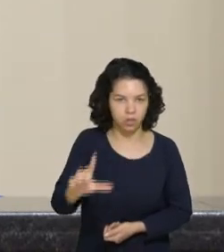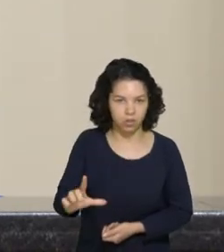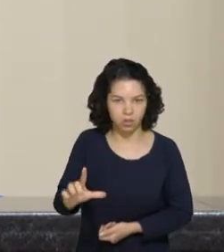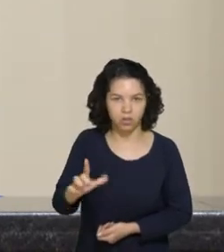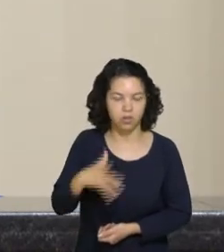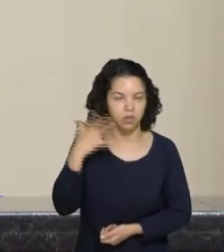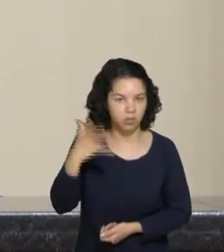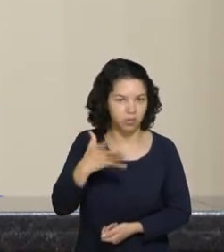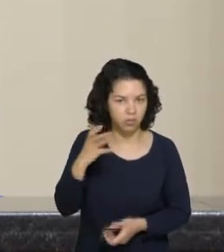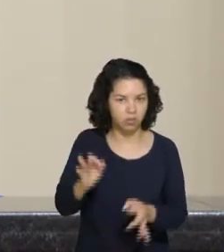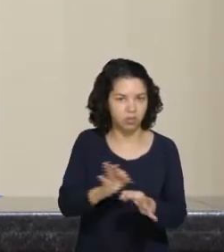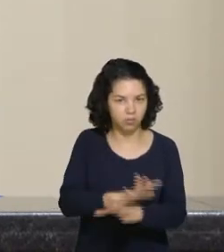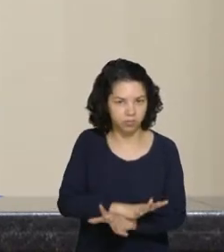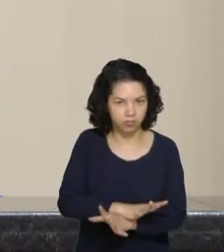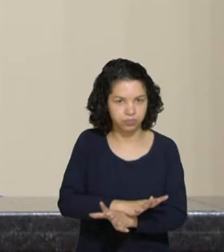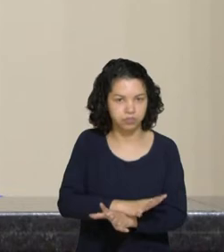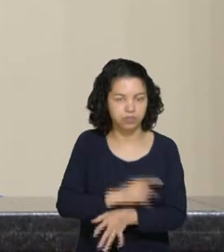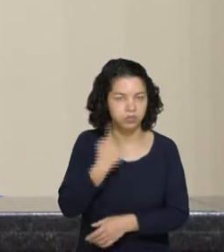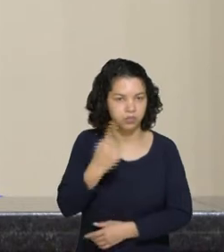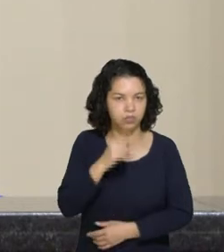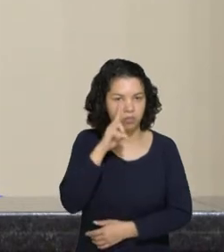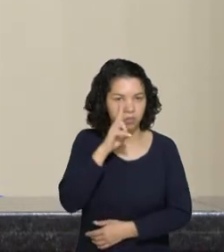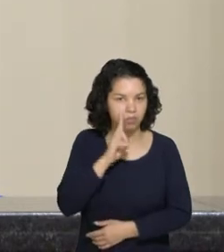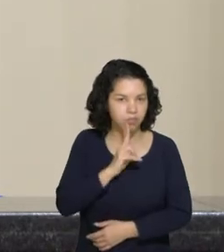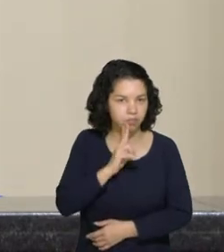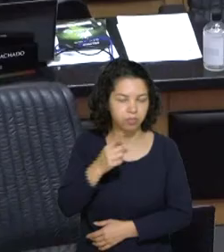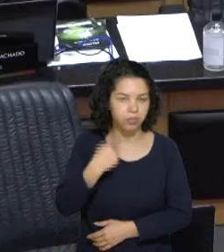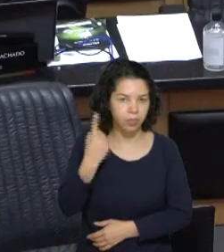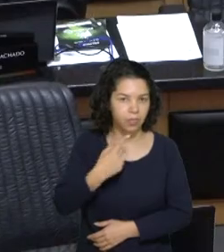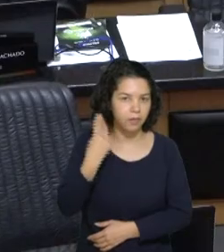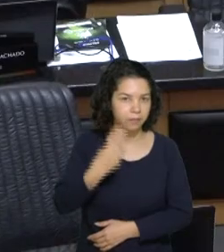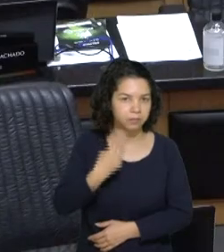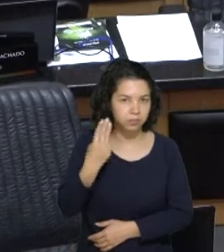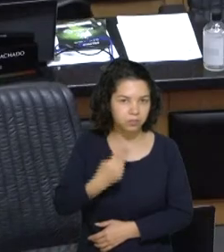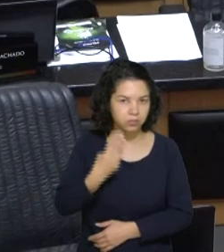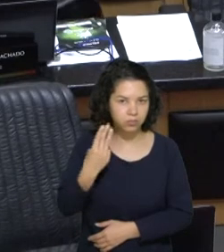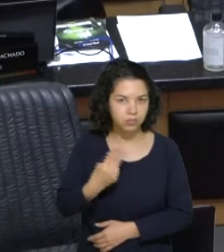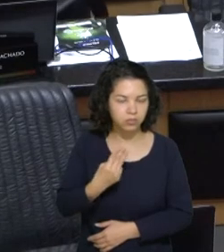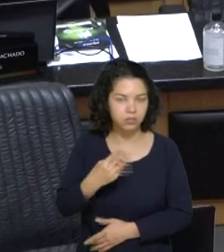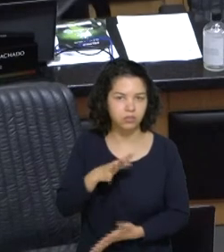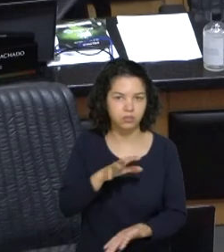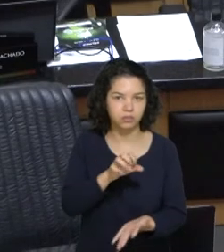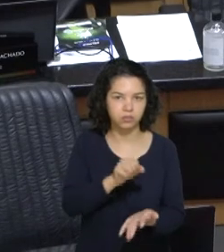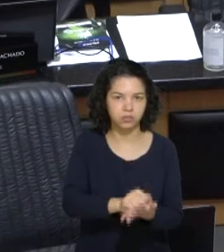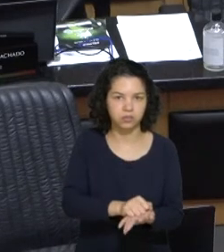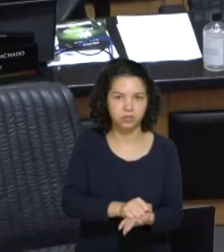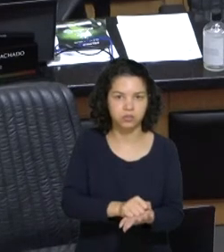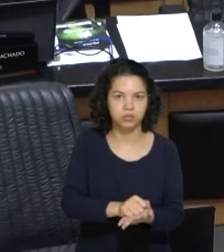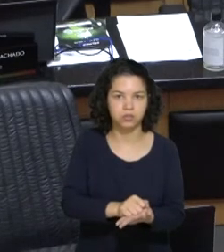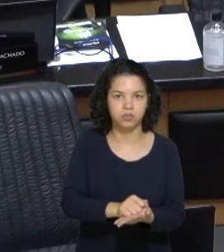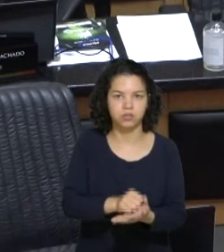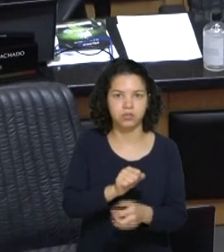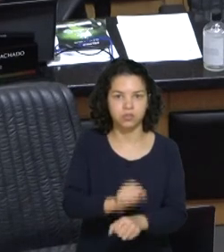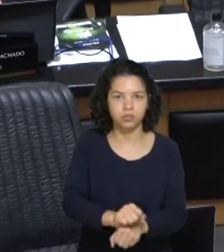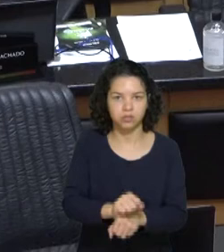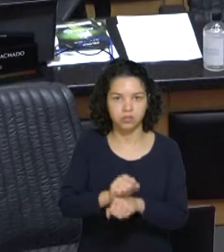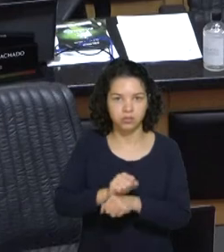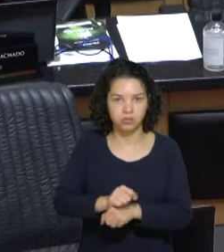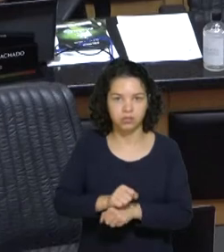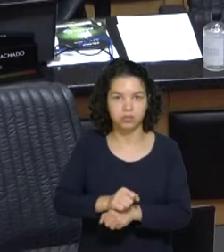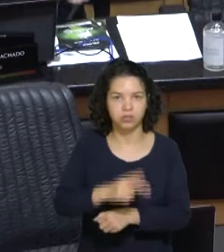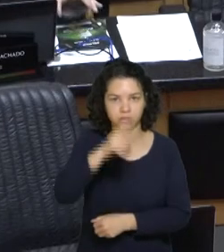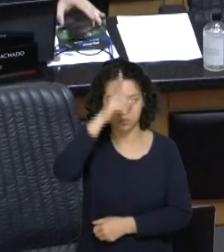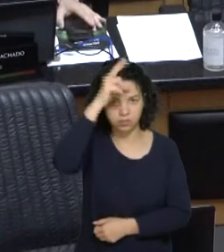o deputado Ivan Nats, e o deputado Márcio está inscrito para suspensão quando a prefeita